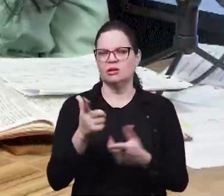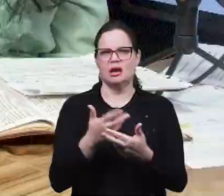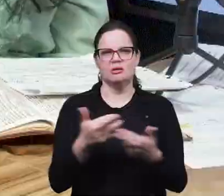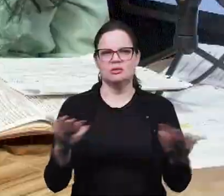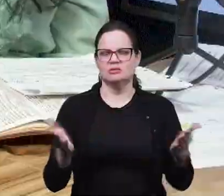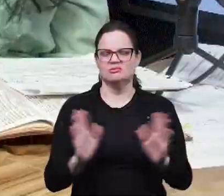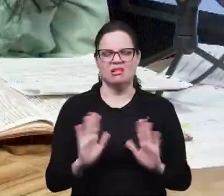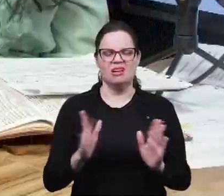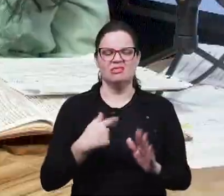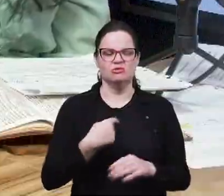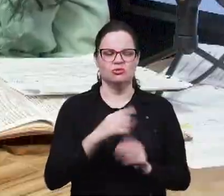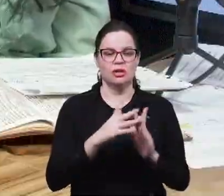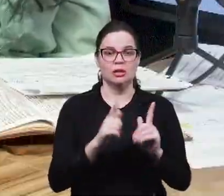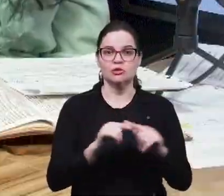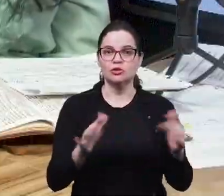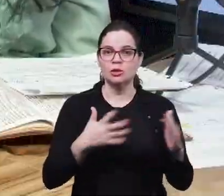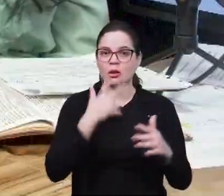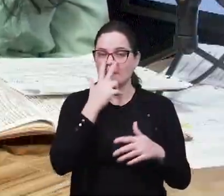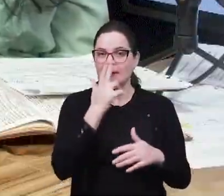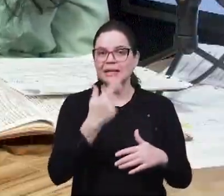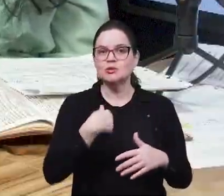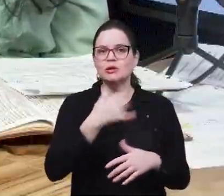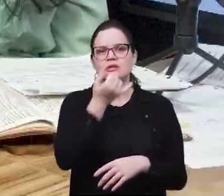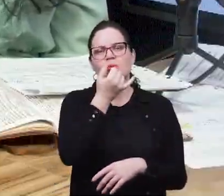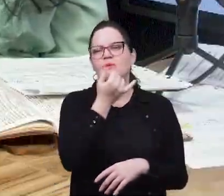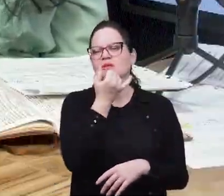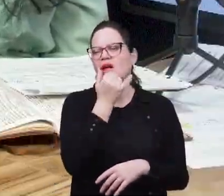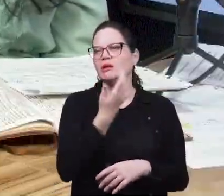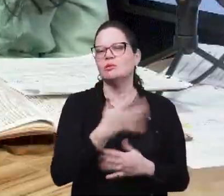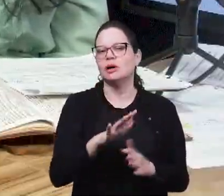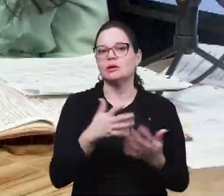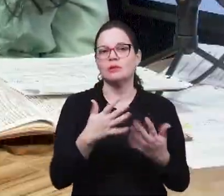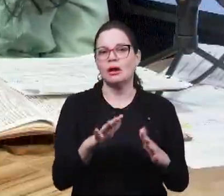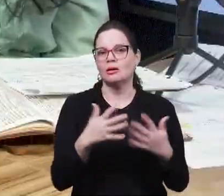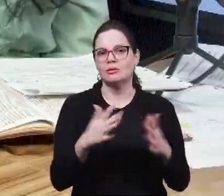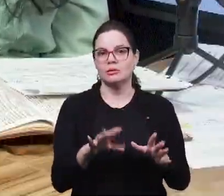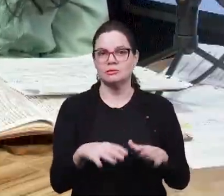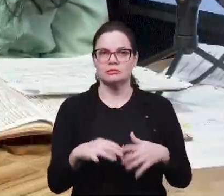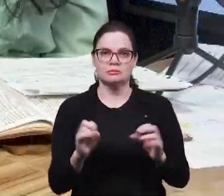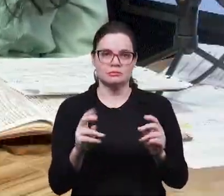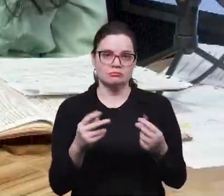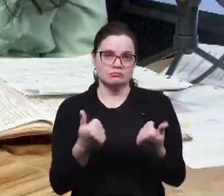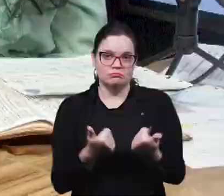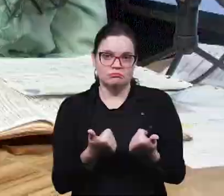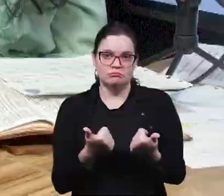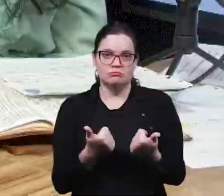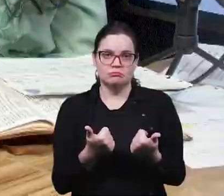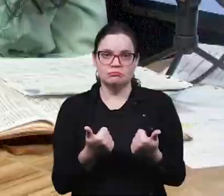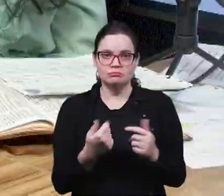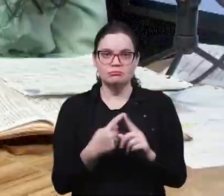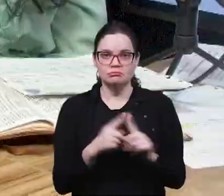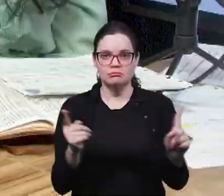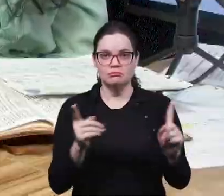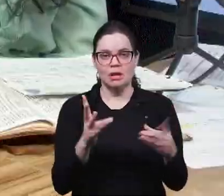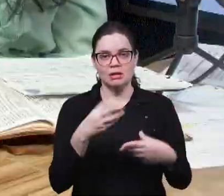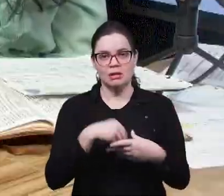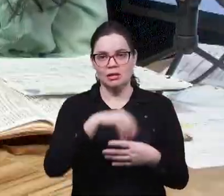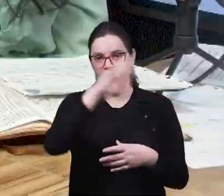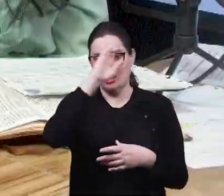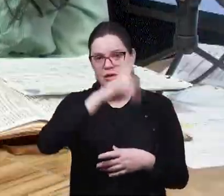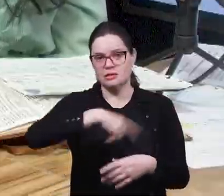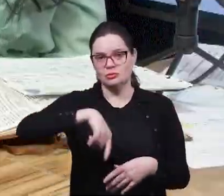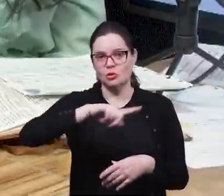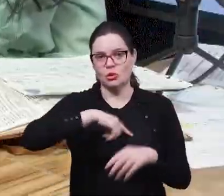não vou à igreja hoje. E todas essas são desculpas, digamos assim, justificáveis. Tá tudo certo. De novo, dentro da razão